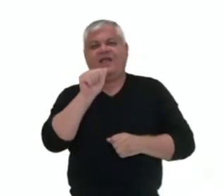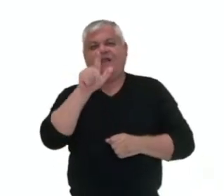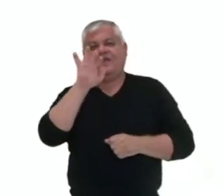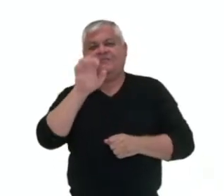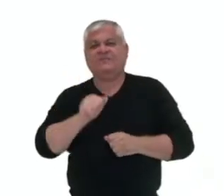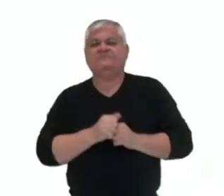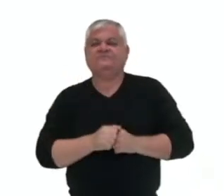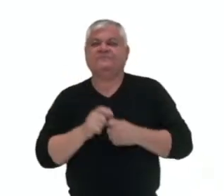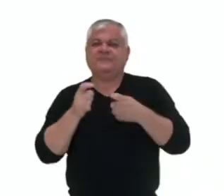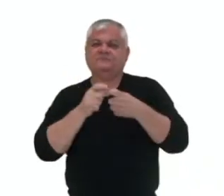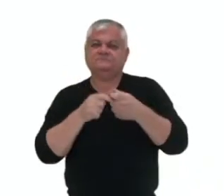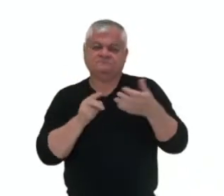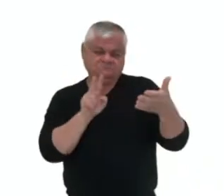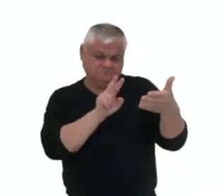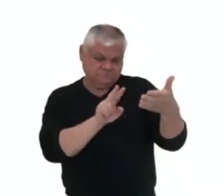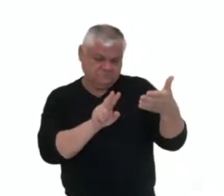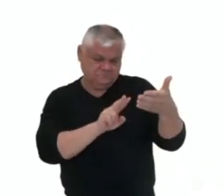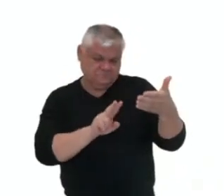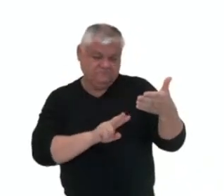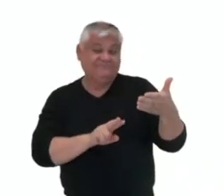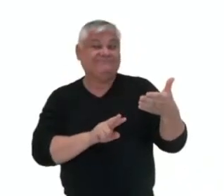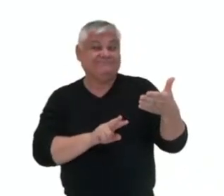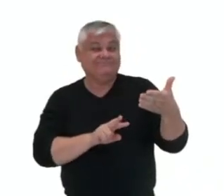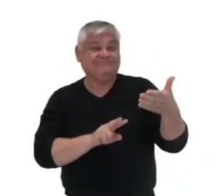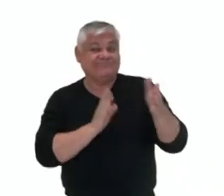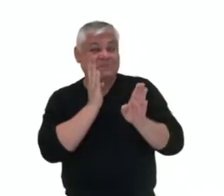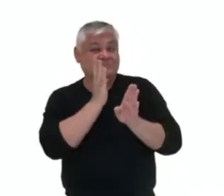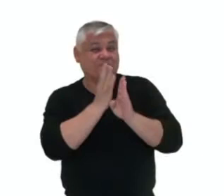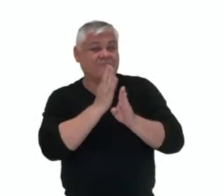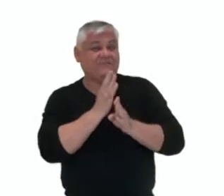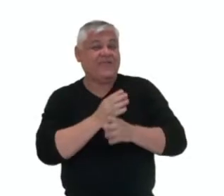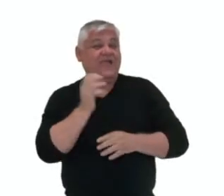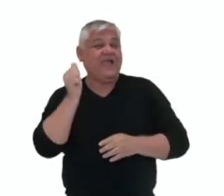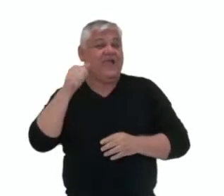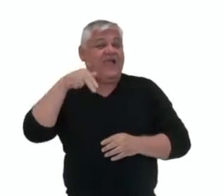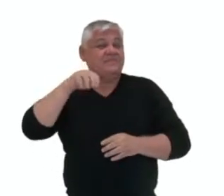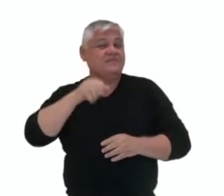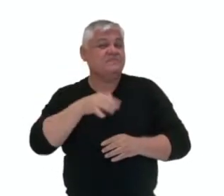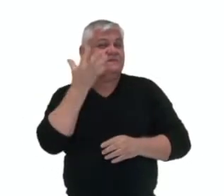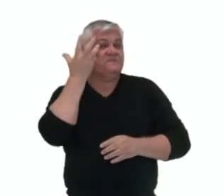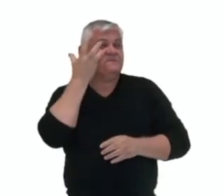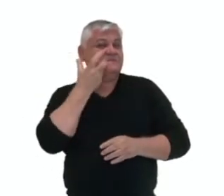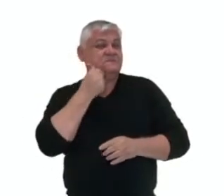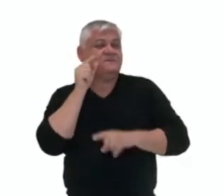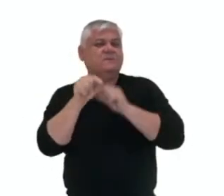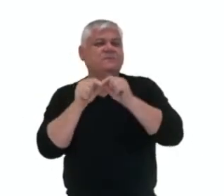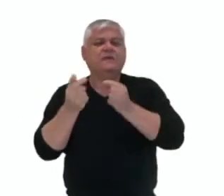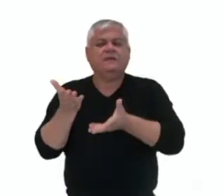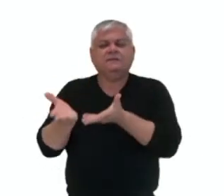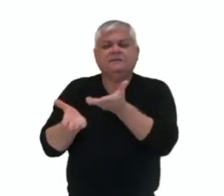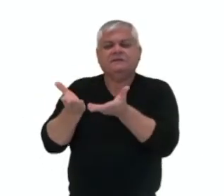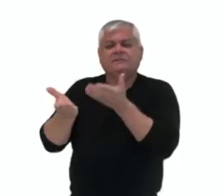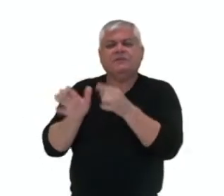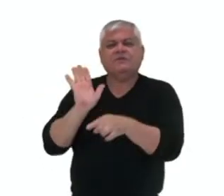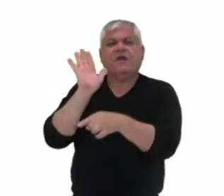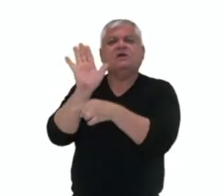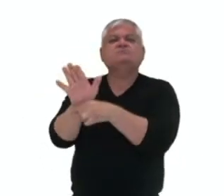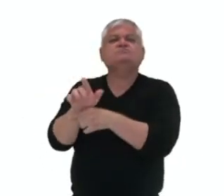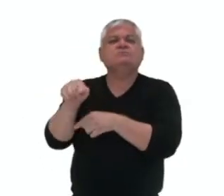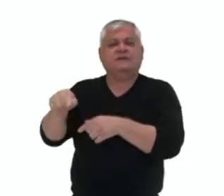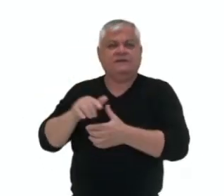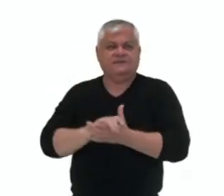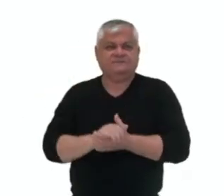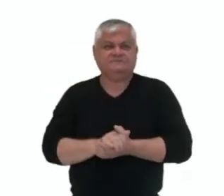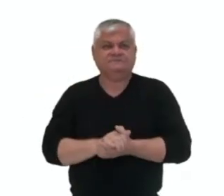médico observou uma possível anemia. Qual foi o dado do exame abaixo que ajuda o Dr. Caleb a construir os seus diagnósticos?